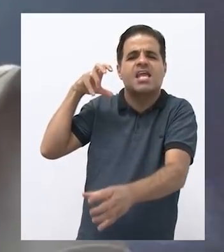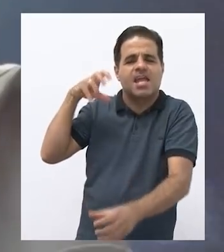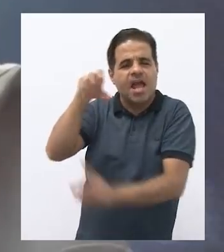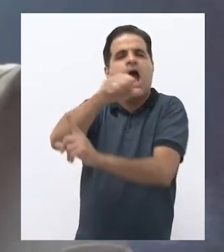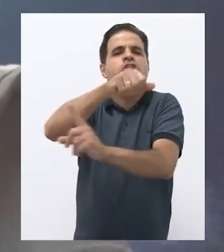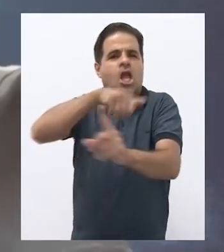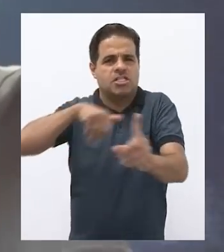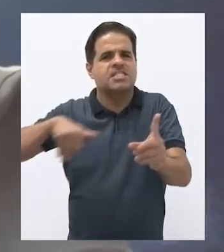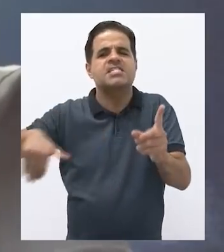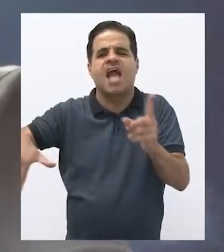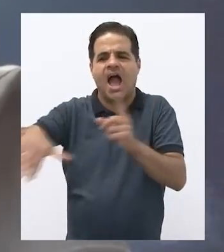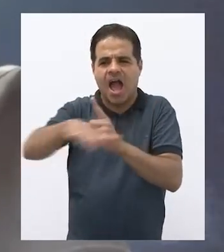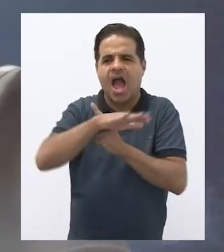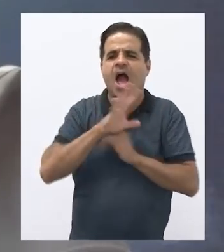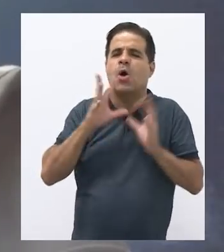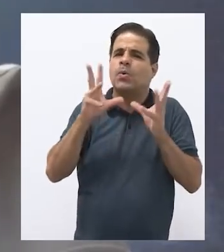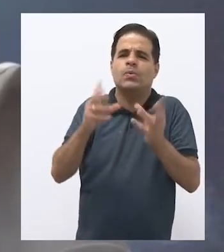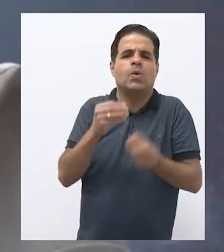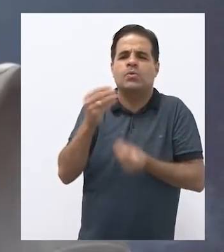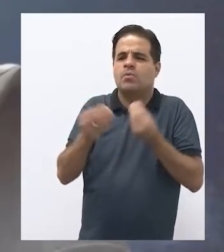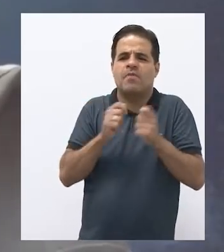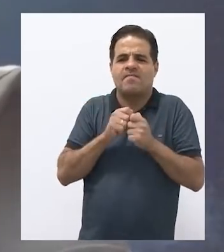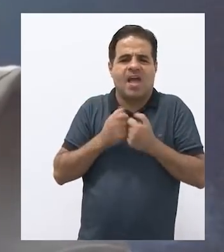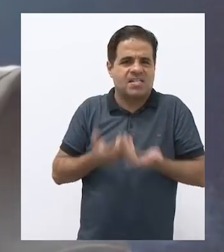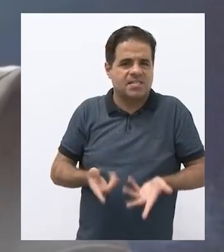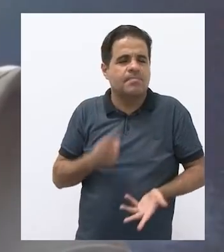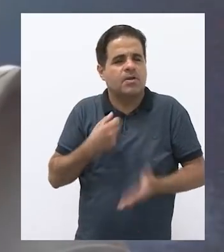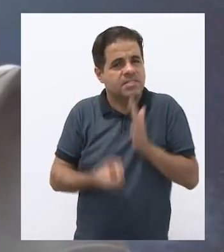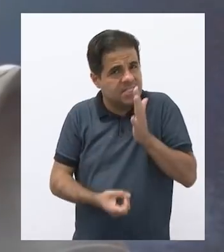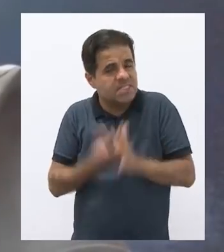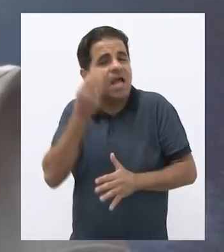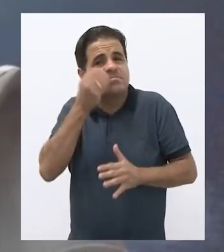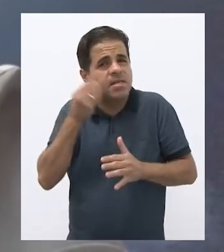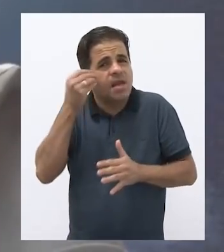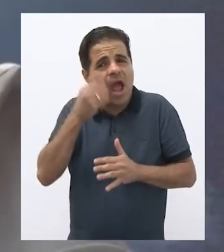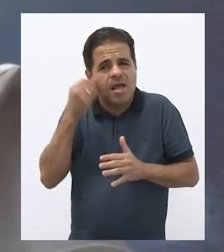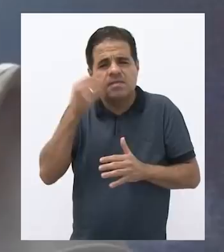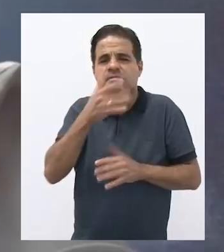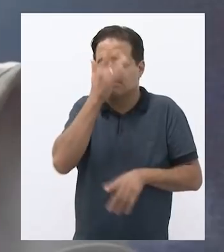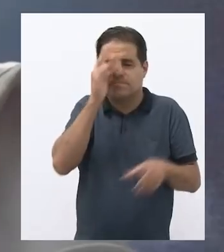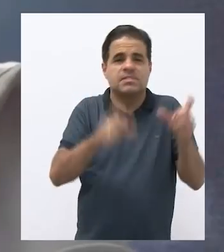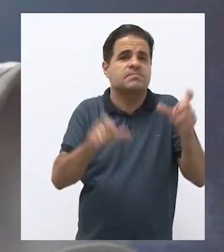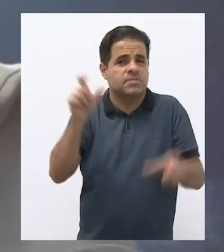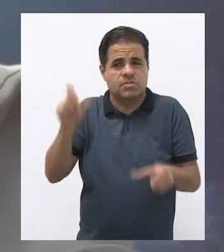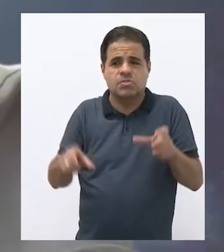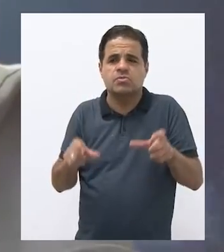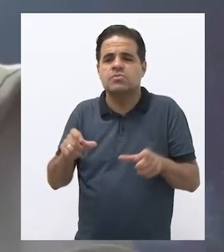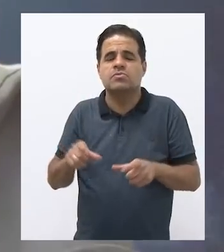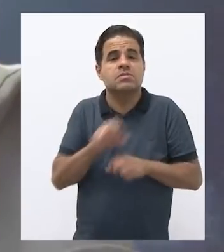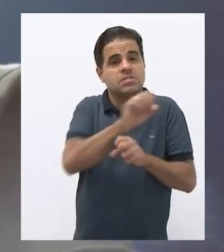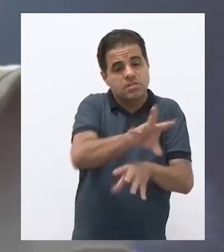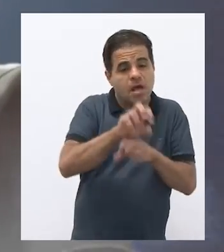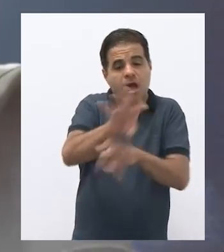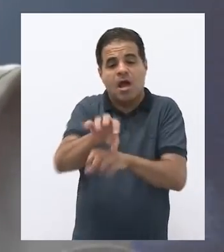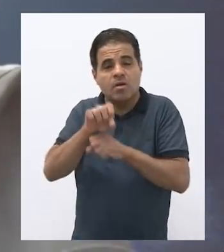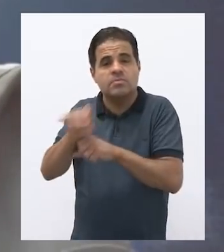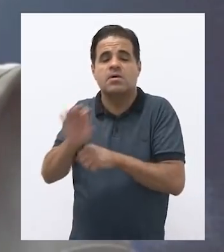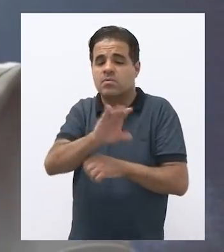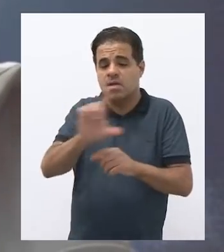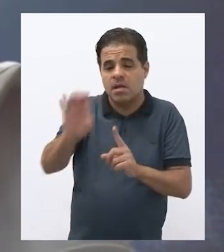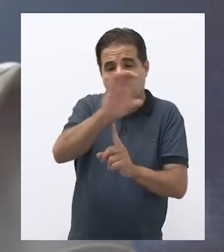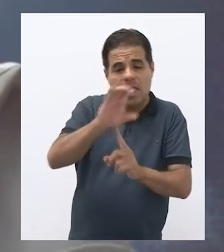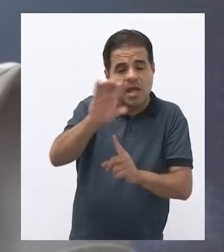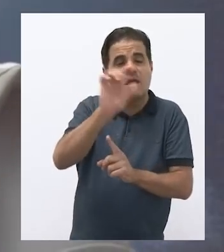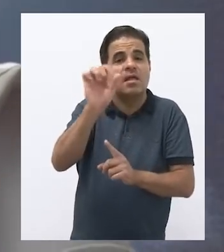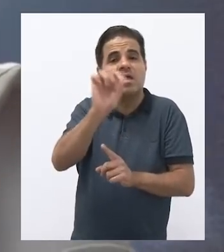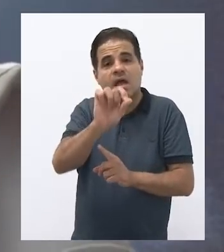social, como tudo isso vai funcionar para a gente criar uma experiência customizada para as pessoas. No caso da educação, o cliente quem é? O